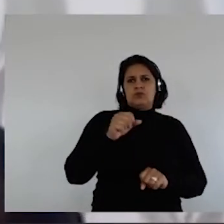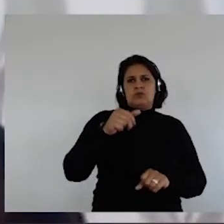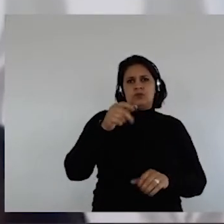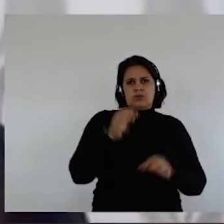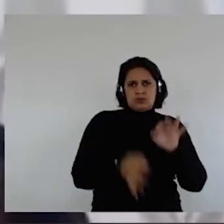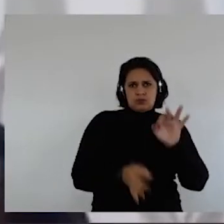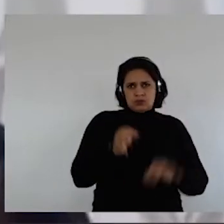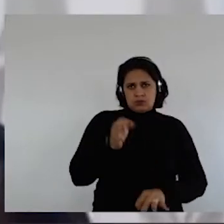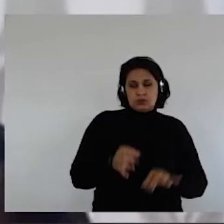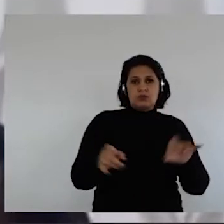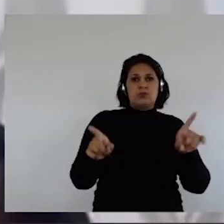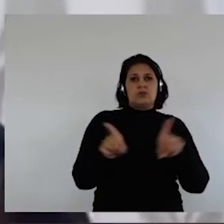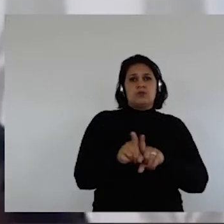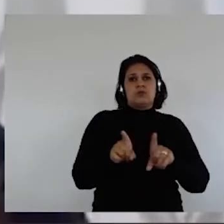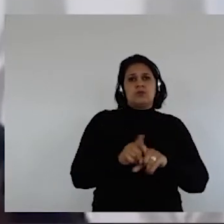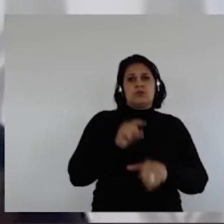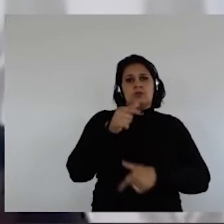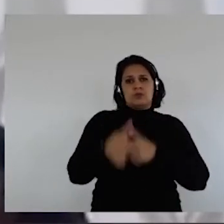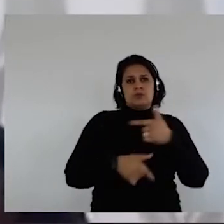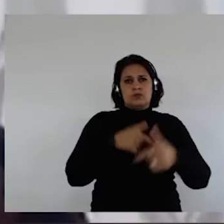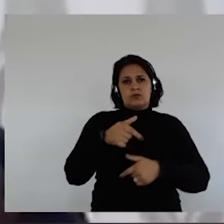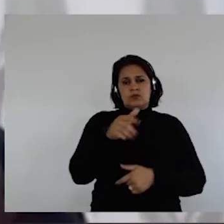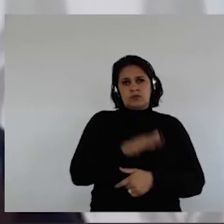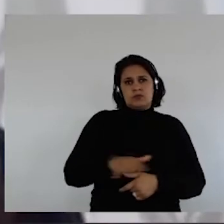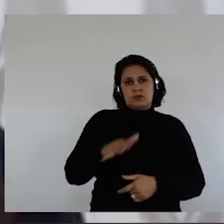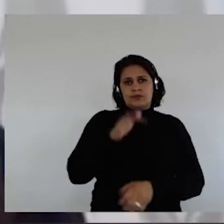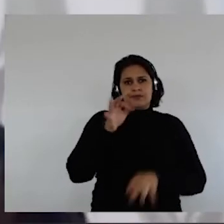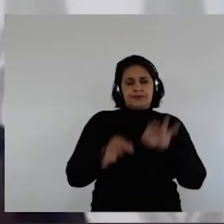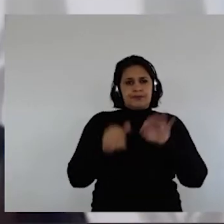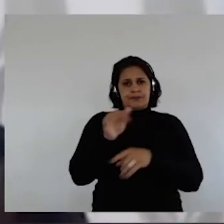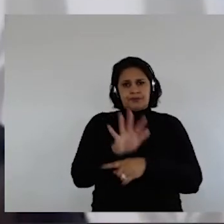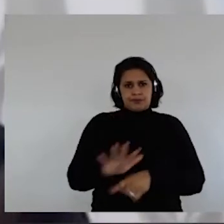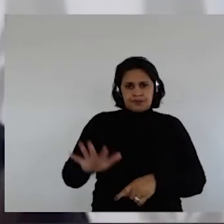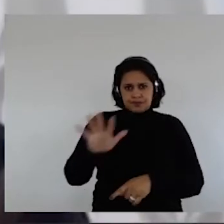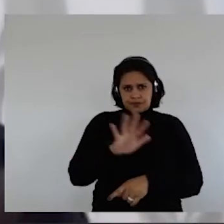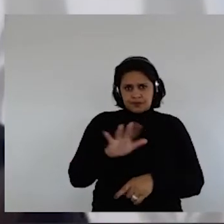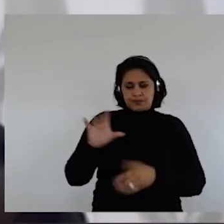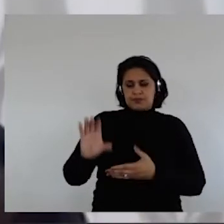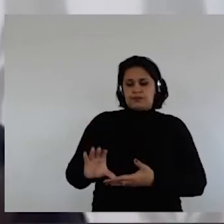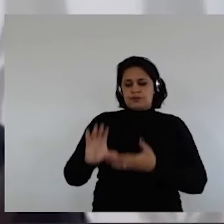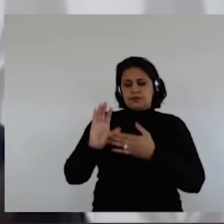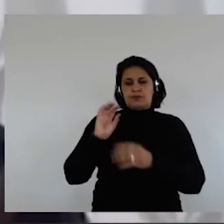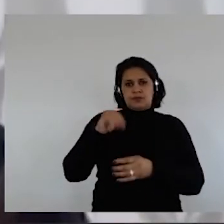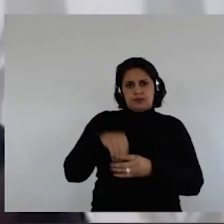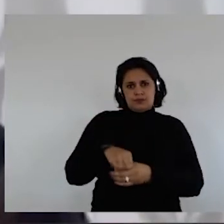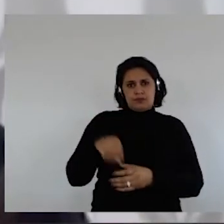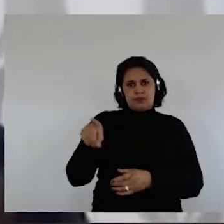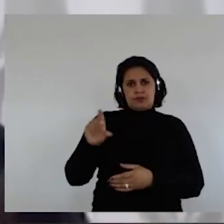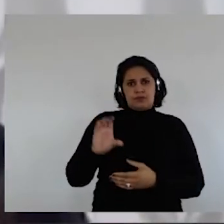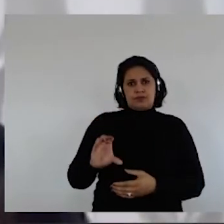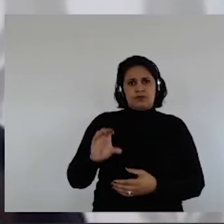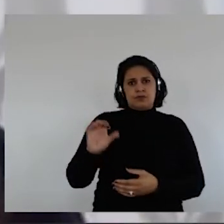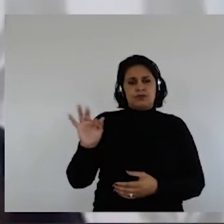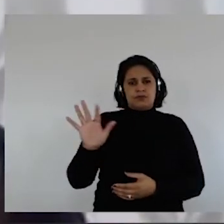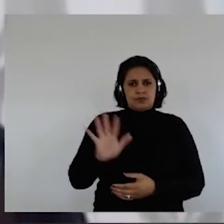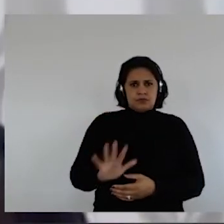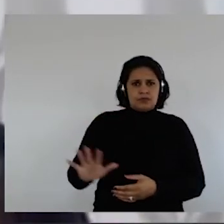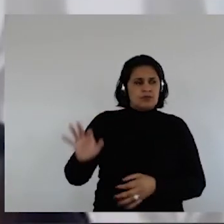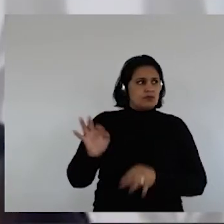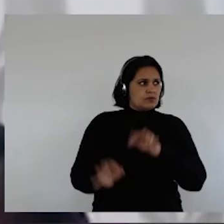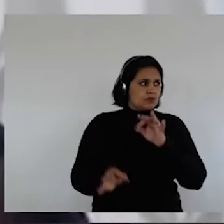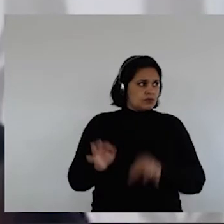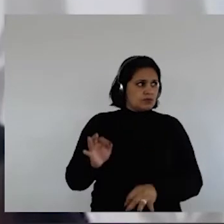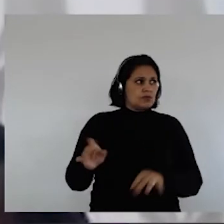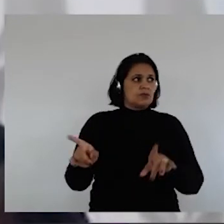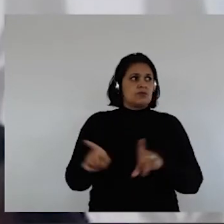foi corregedor-geral da Justiça Federal, conselheiro efetivo do Conselho da Justiça Federal,